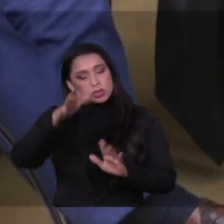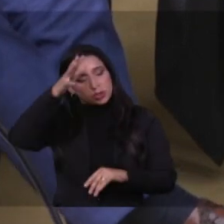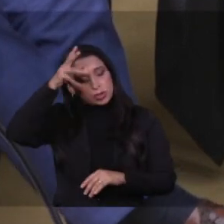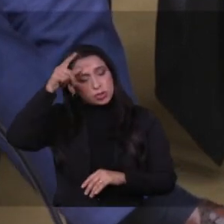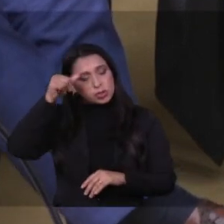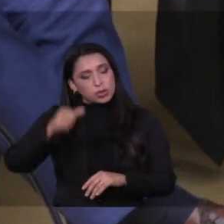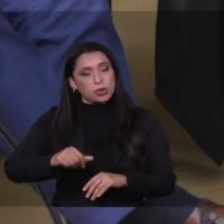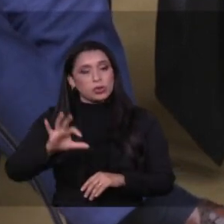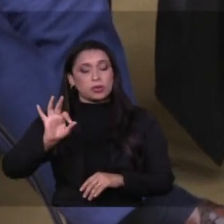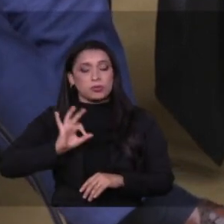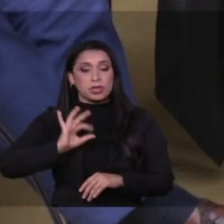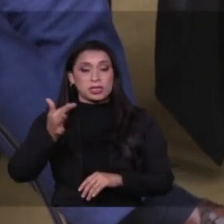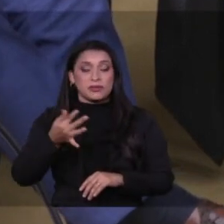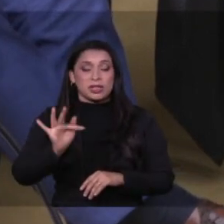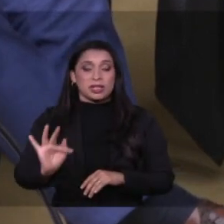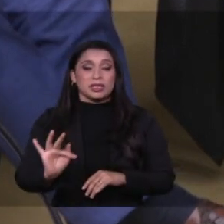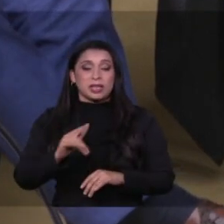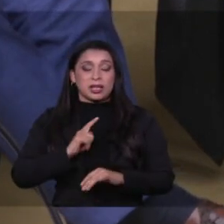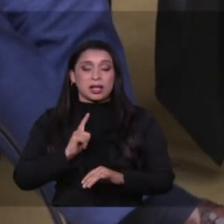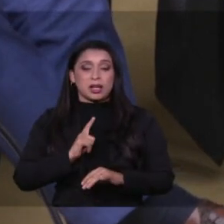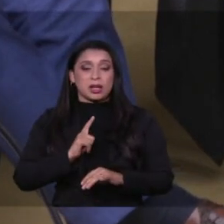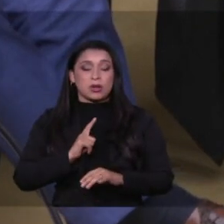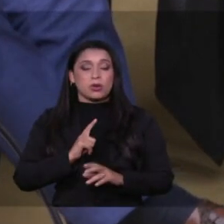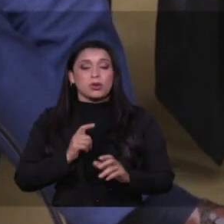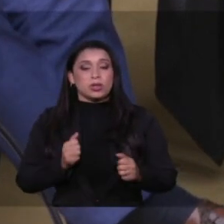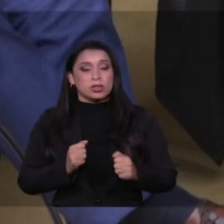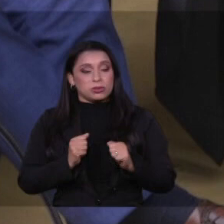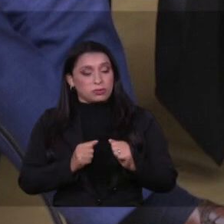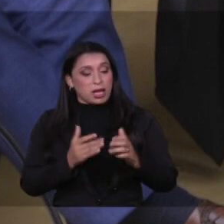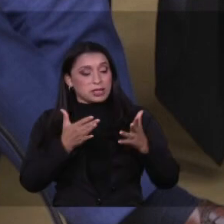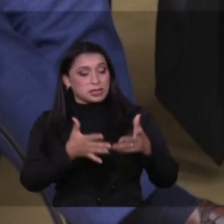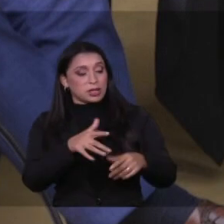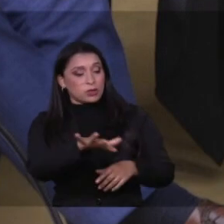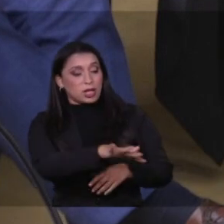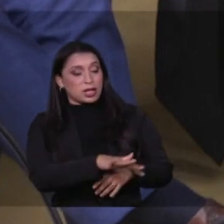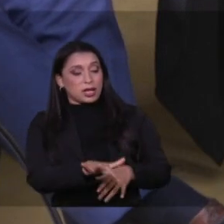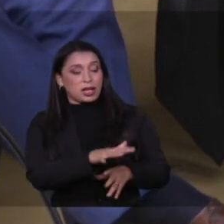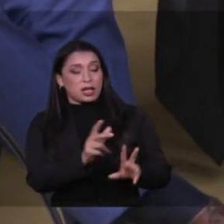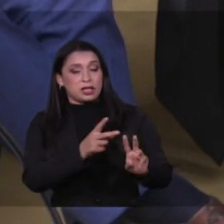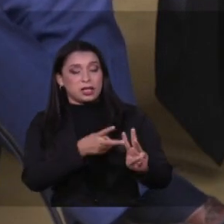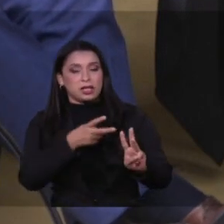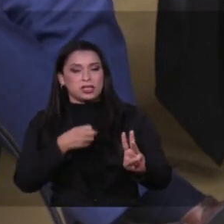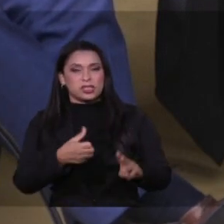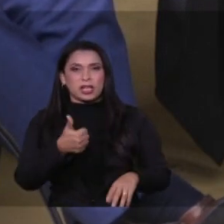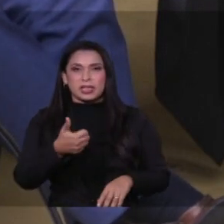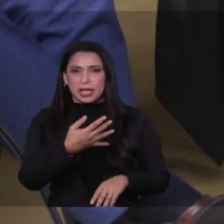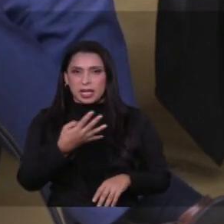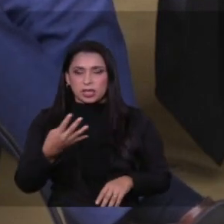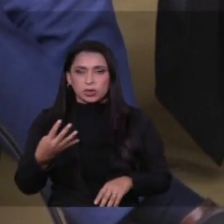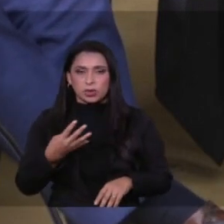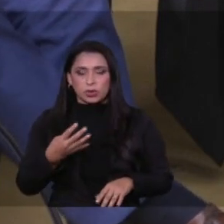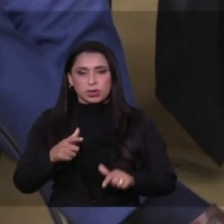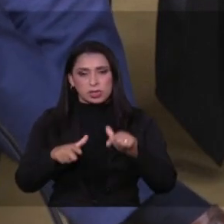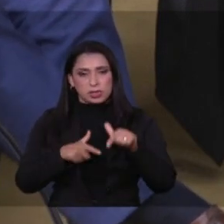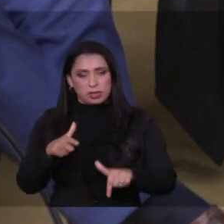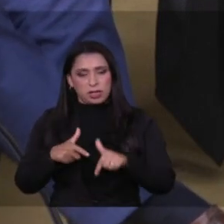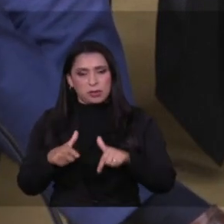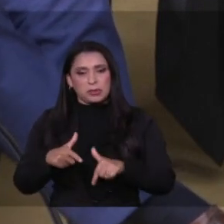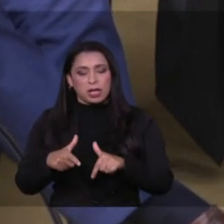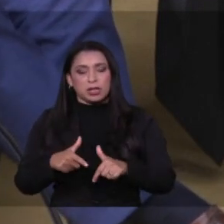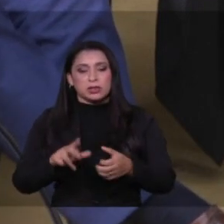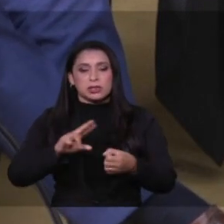quanto ao emprego da Força Nacional em ações indígenas na região da Amazônia Legal, que atualmente há 14 operações em andamento. No âmbito